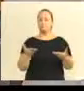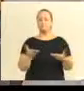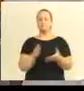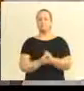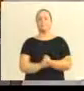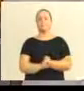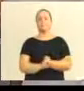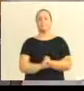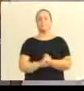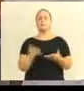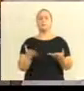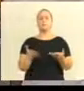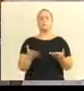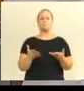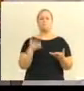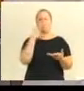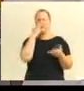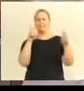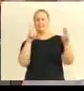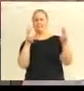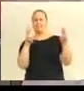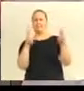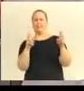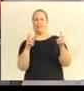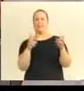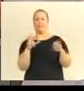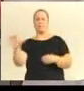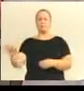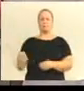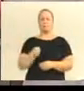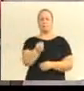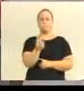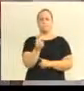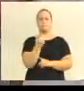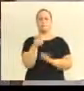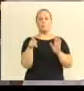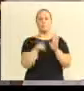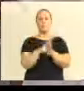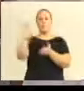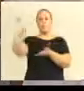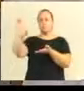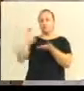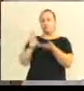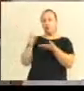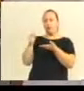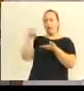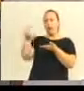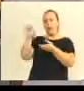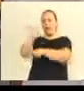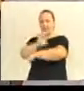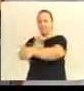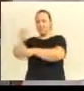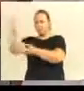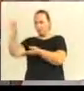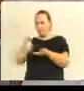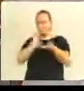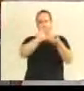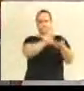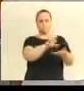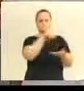tirar dinheiro da educação vereador wanderley para colocar na urbe acho que essa casa deveria fazer uma cpi para investigar o que aconteceu na urbe mais